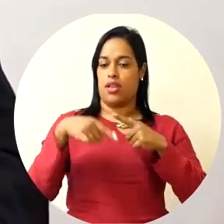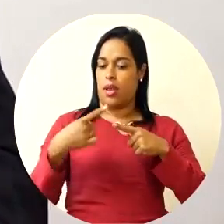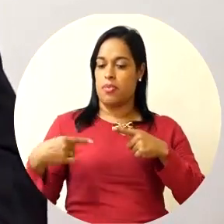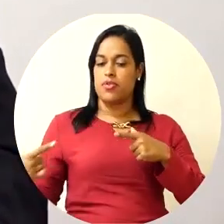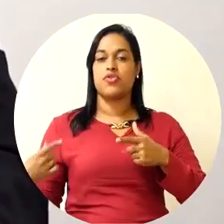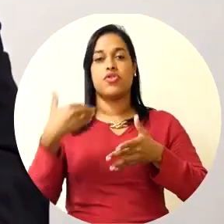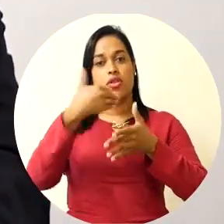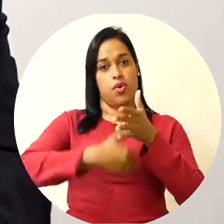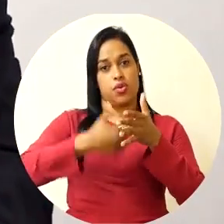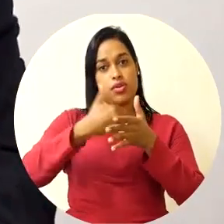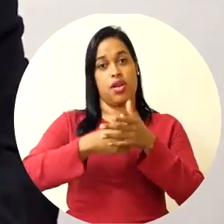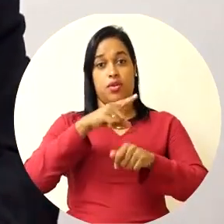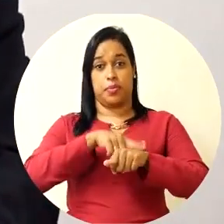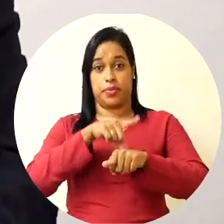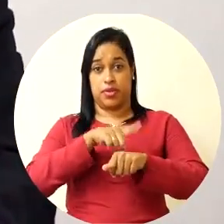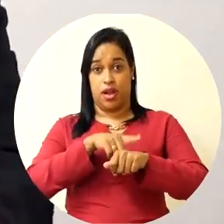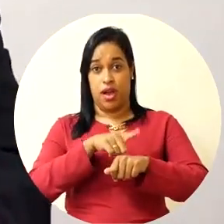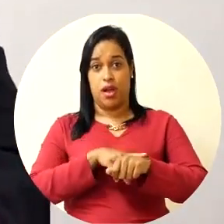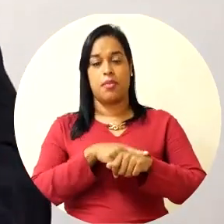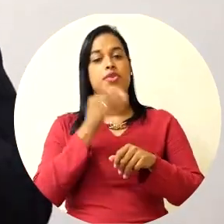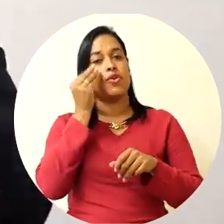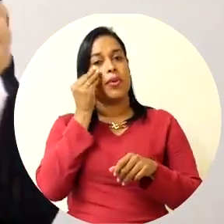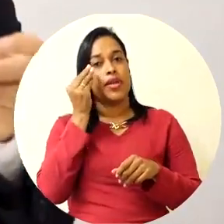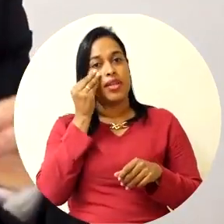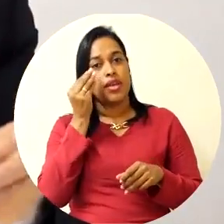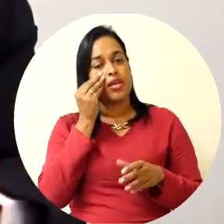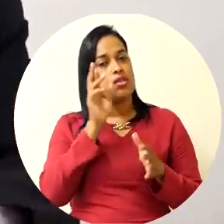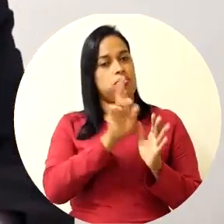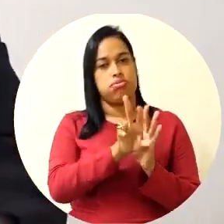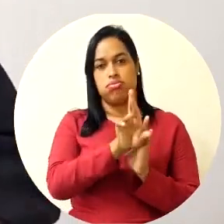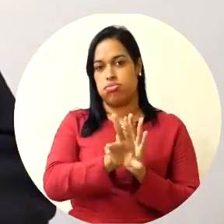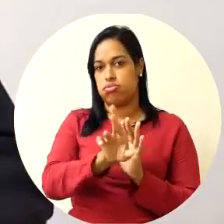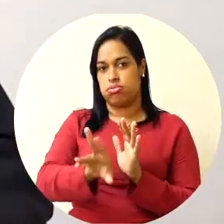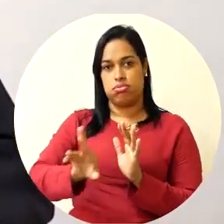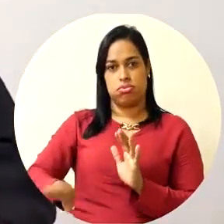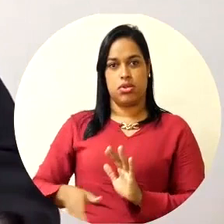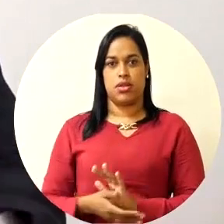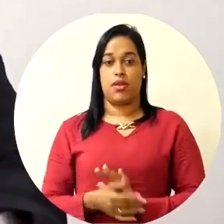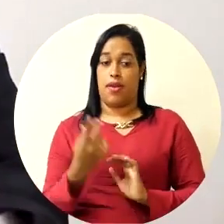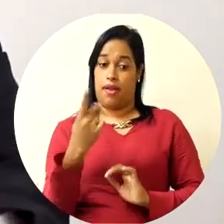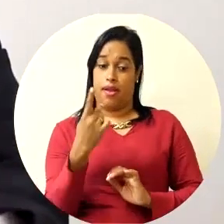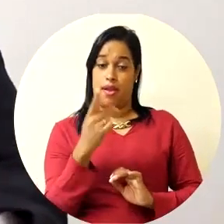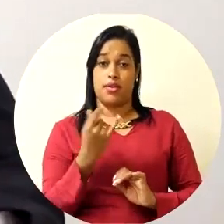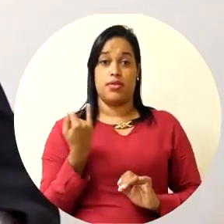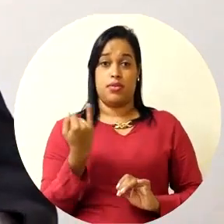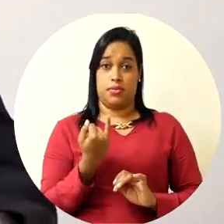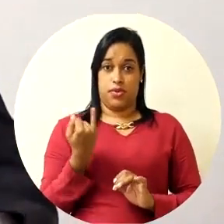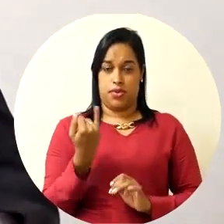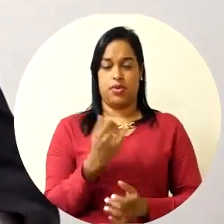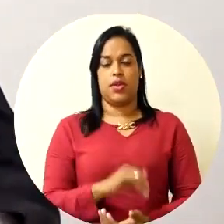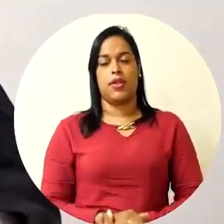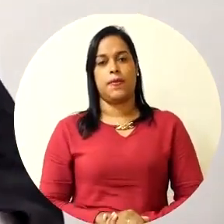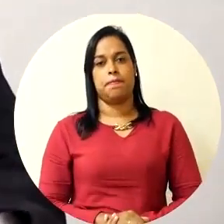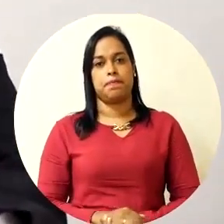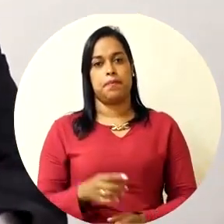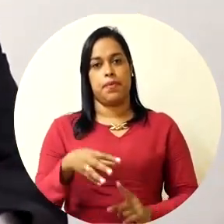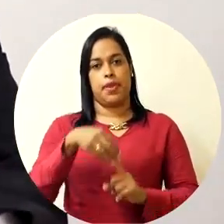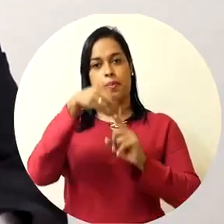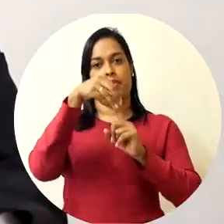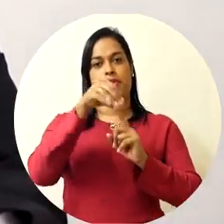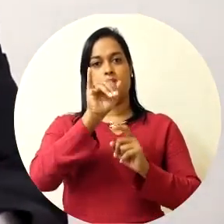na apostila, que são contratos por tempo determinado, período de experiência, assim como outros. Mas esses são